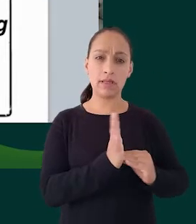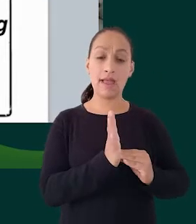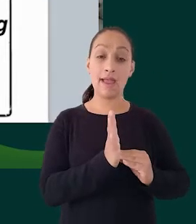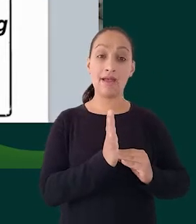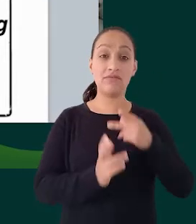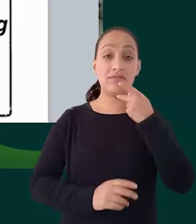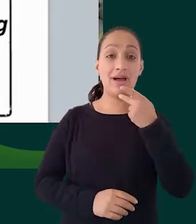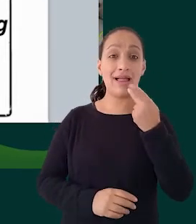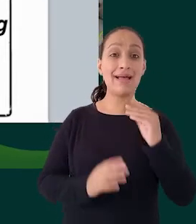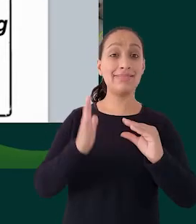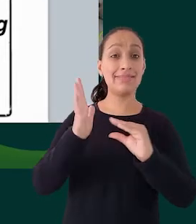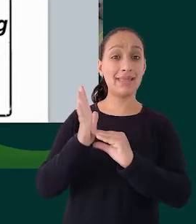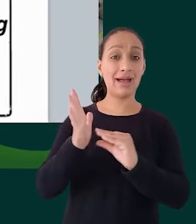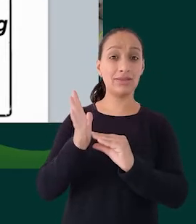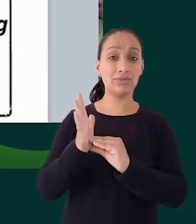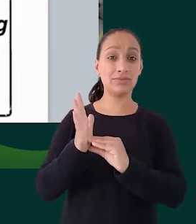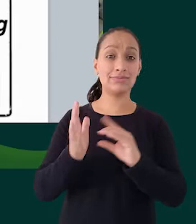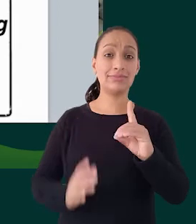como descobrir